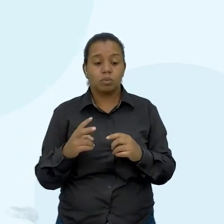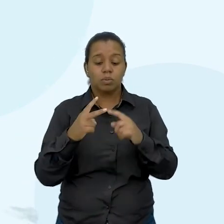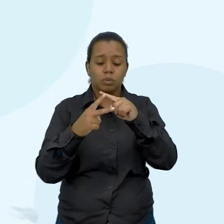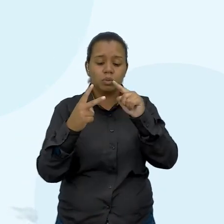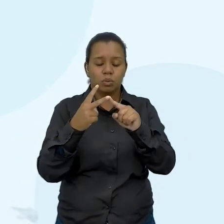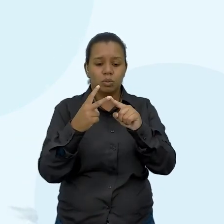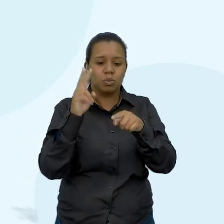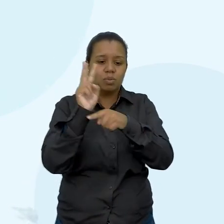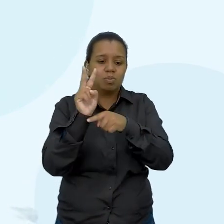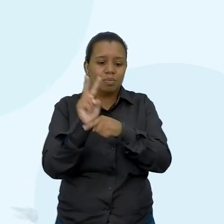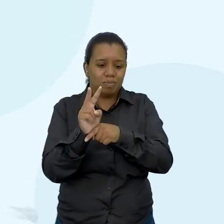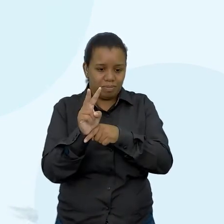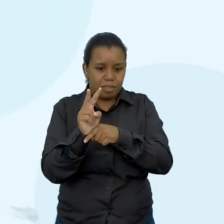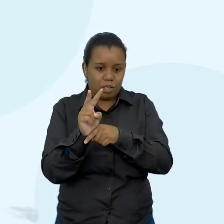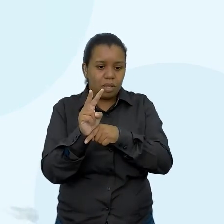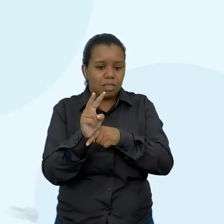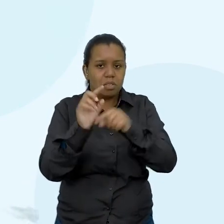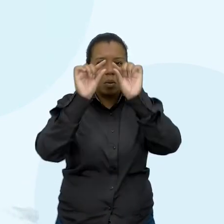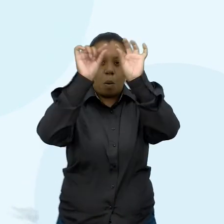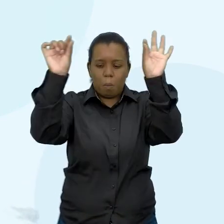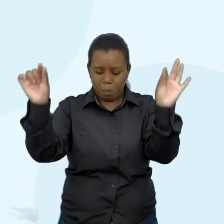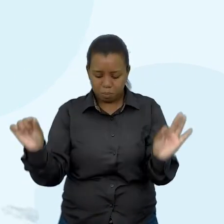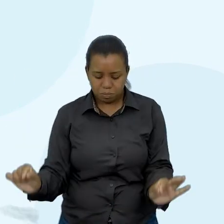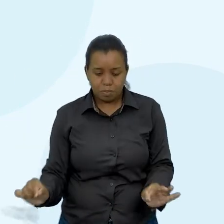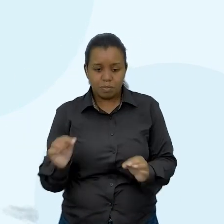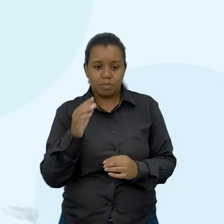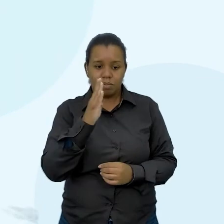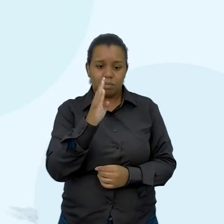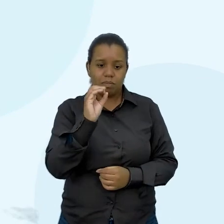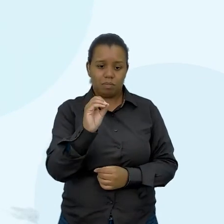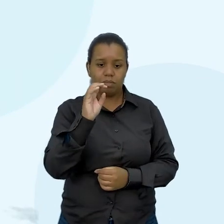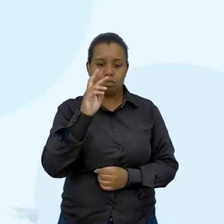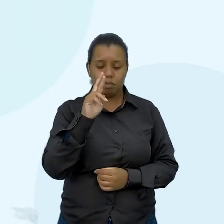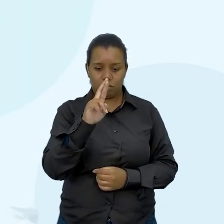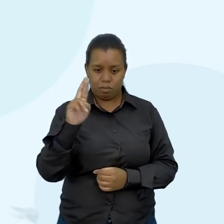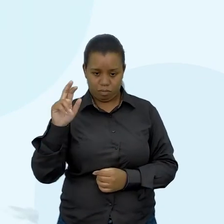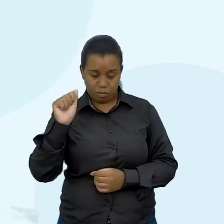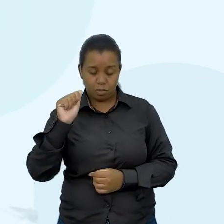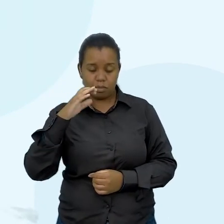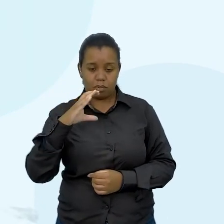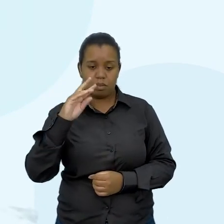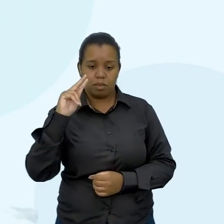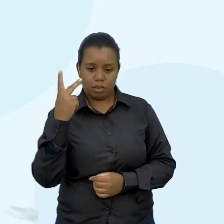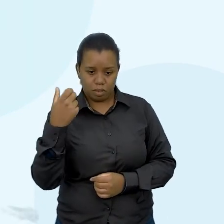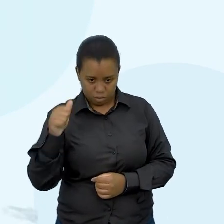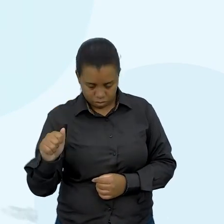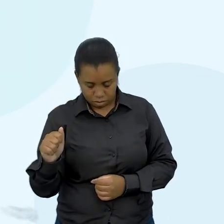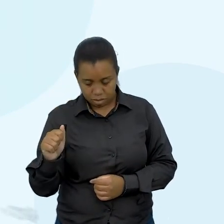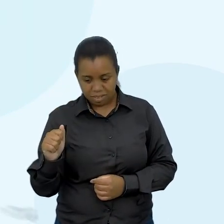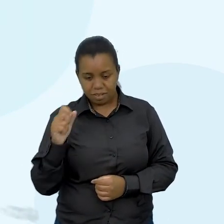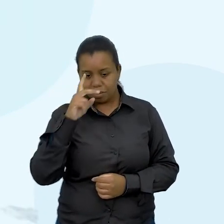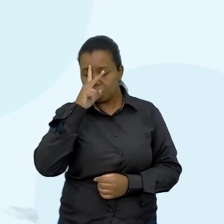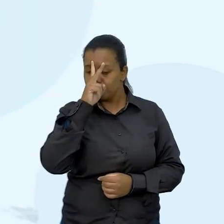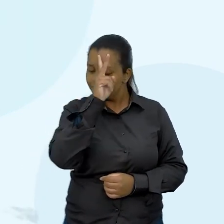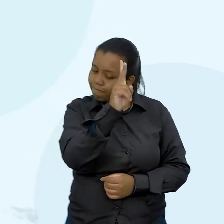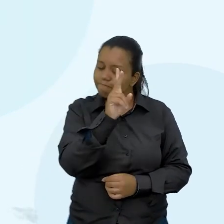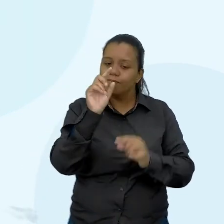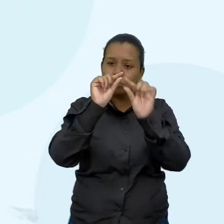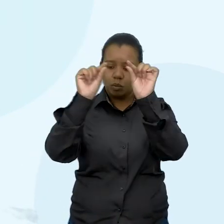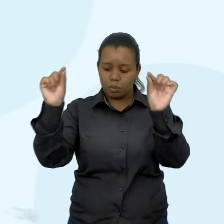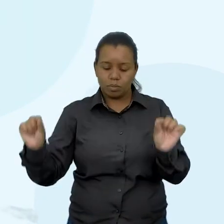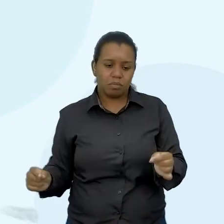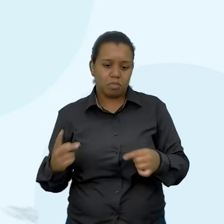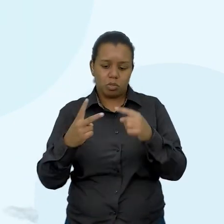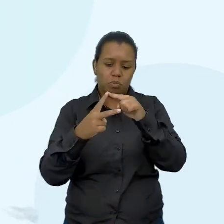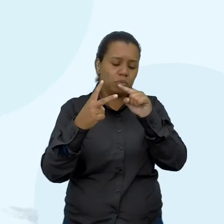borracha mais grossa, mais resistente para isolar esses fios, né? Normalmente esses aparelhos do tipo geladeira, forno,